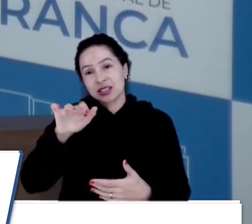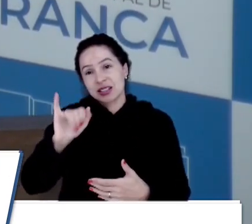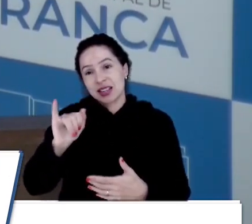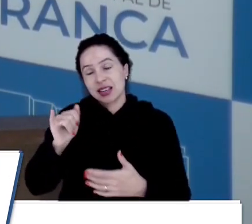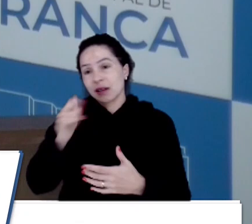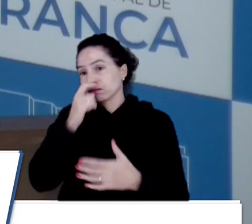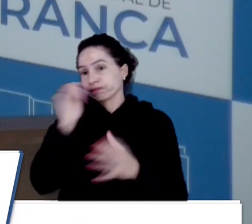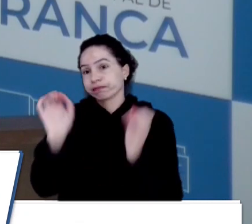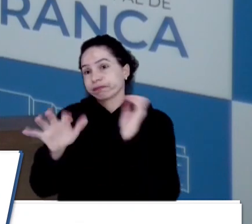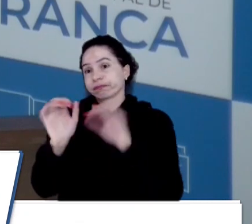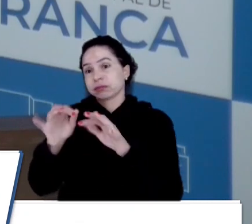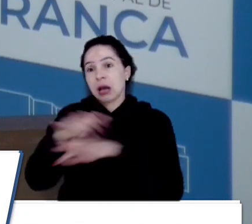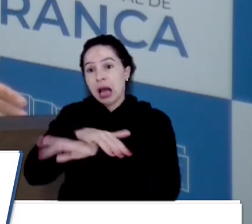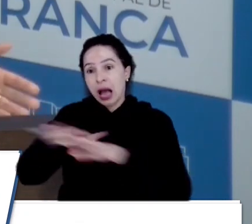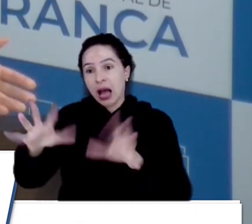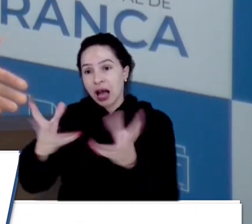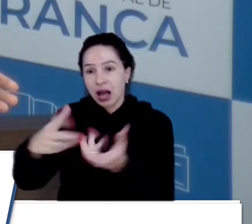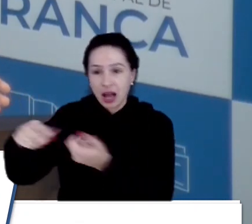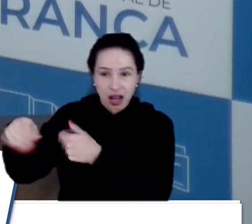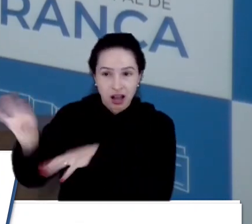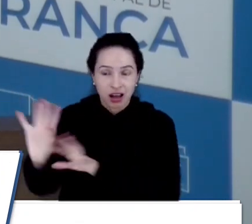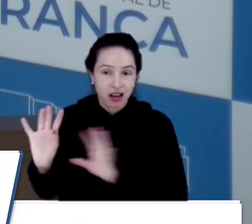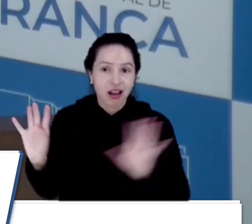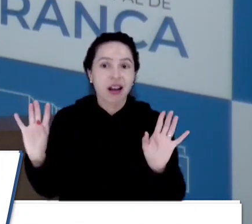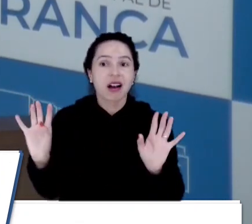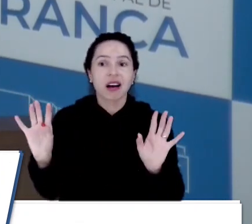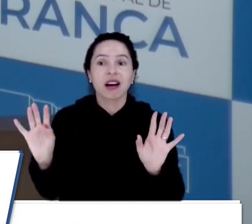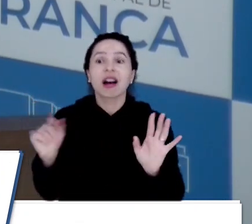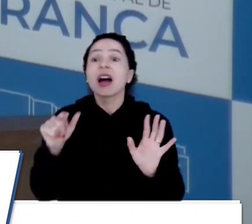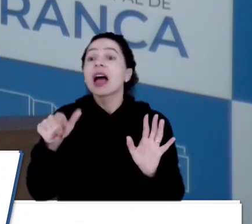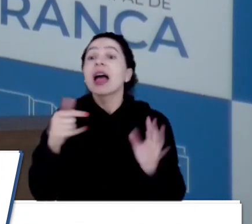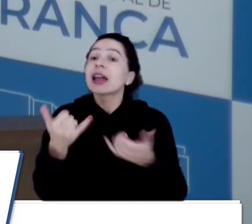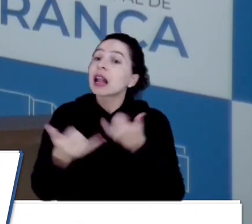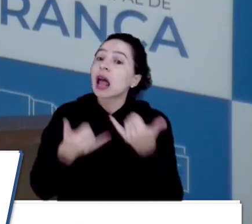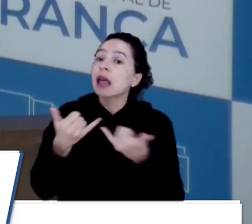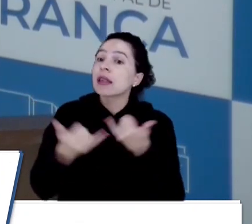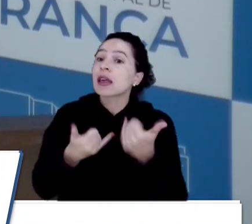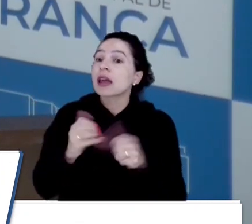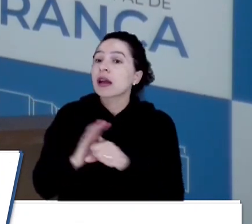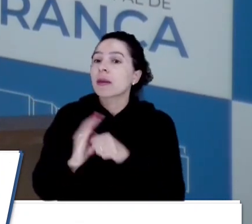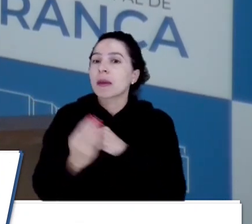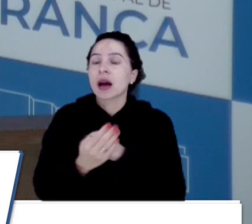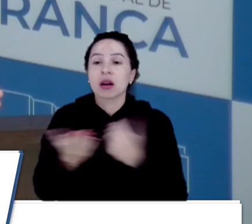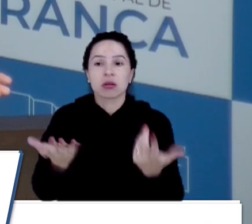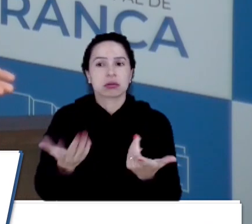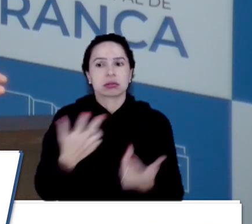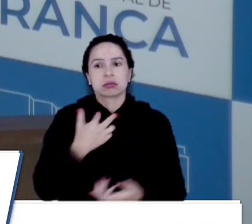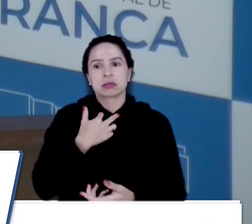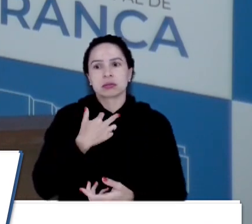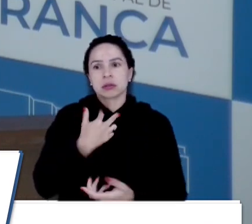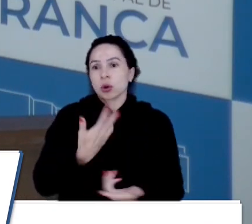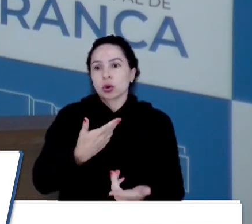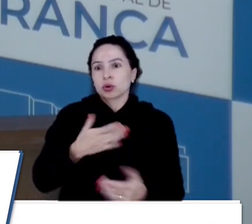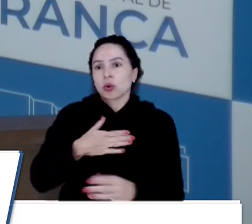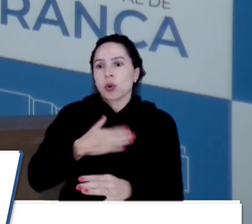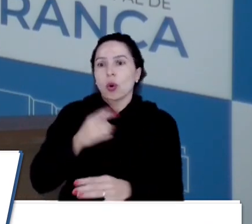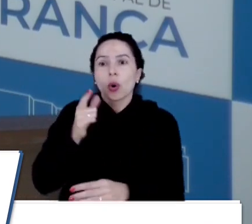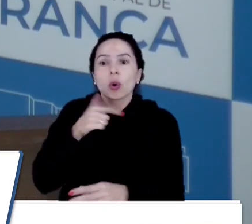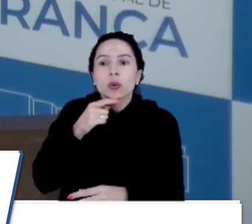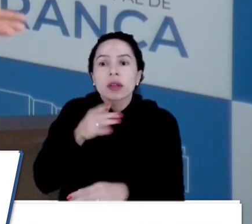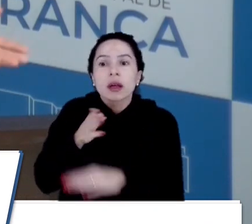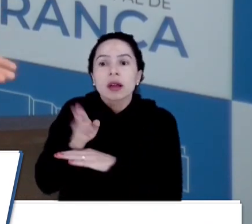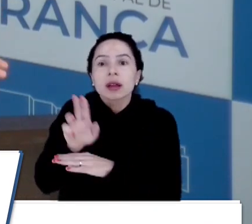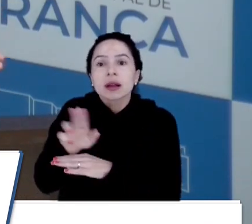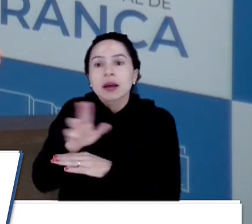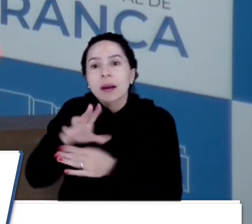a Deus acabou com aquilo, aquilo ali era um lazer para o bairro. Hoje não, hoje a gente não consegue usar a pracinha